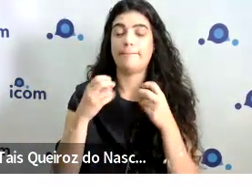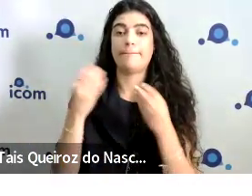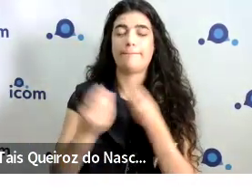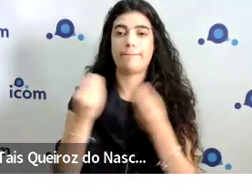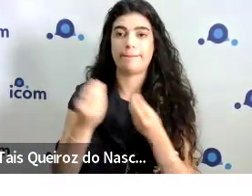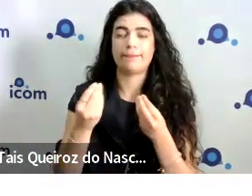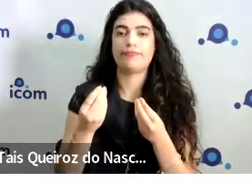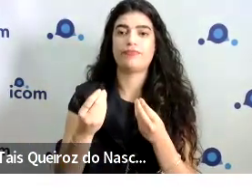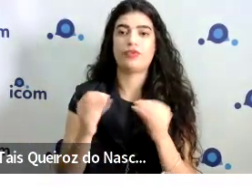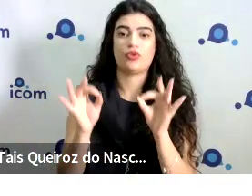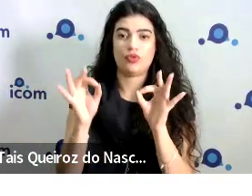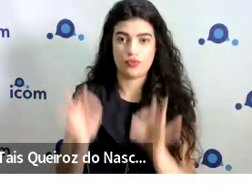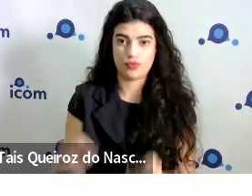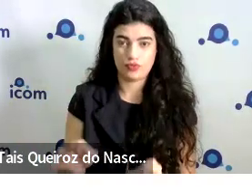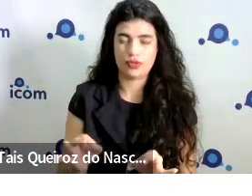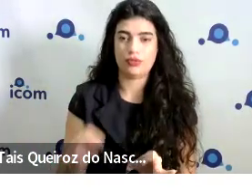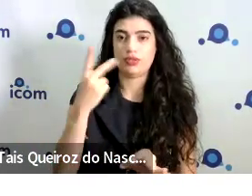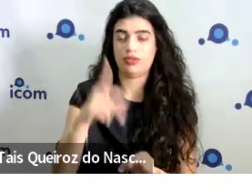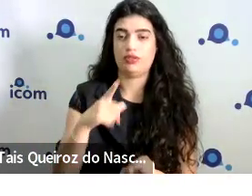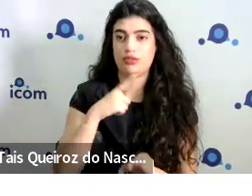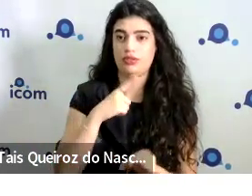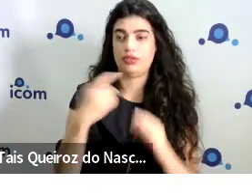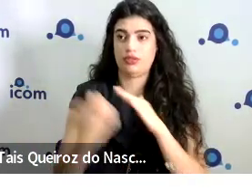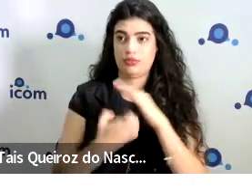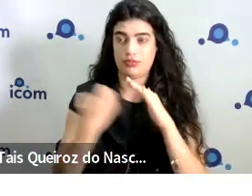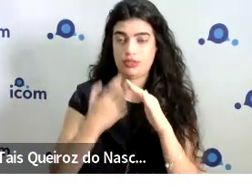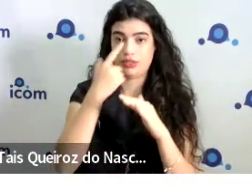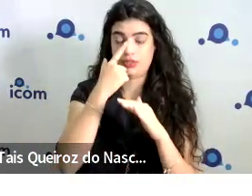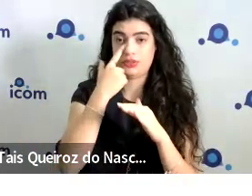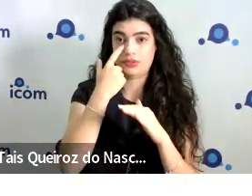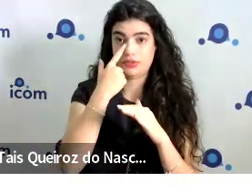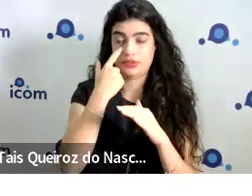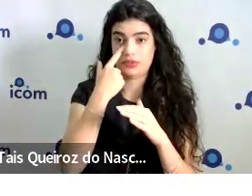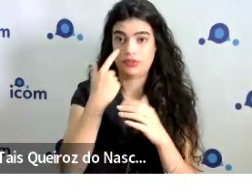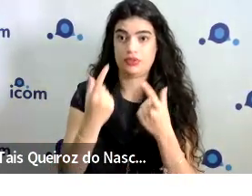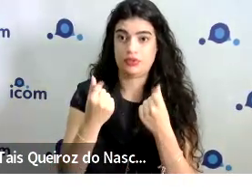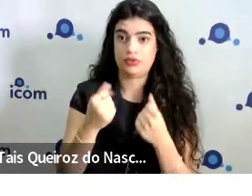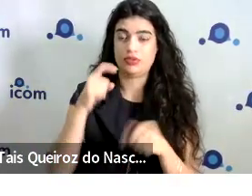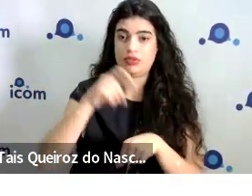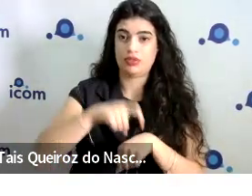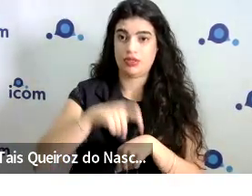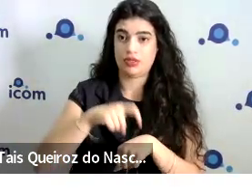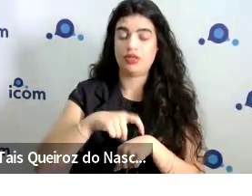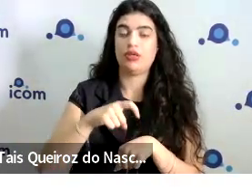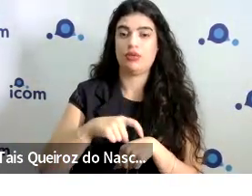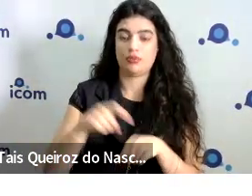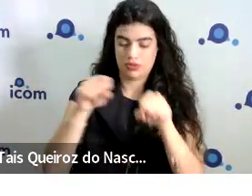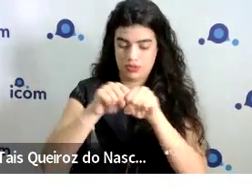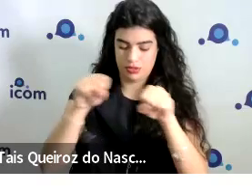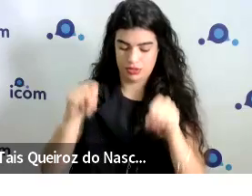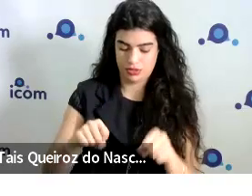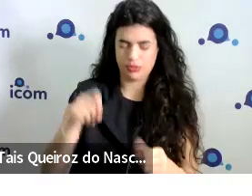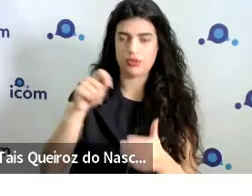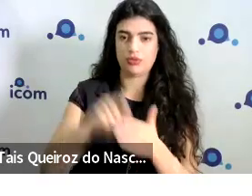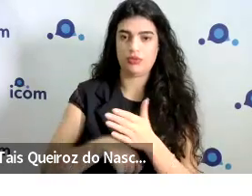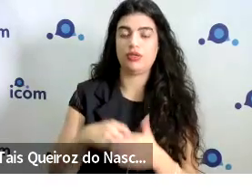de conformidade que a gente tem na empresa, que são esses custos de tempo gasto, sistemas que são contratados, pessoas